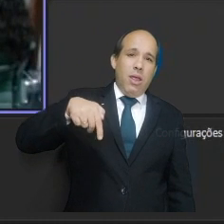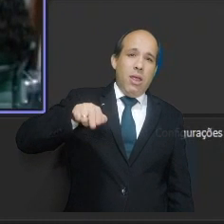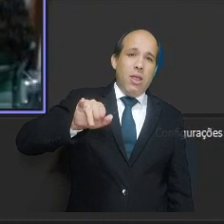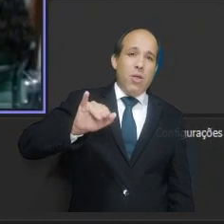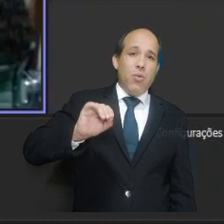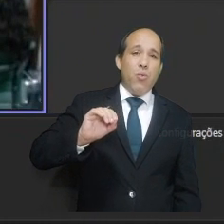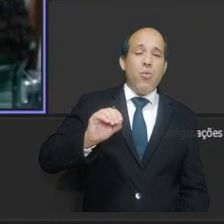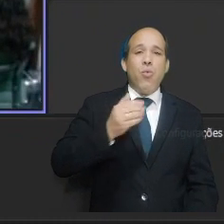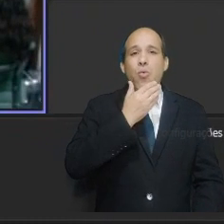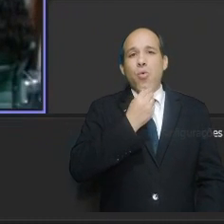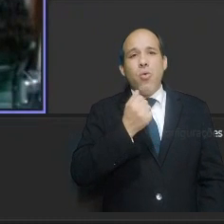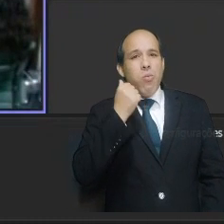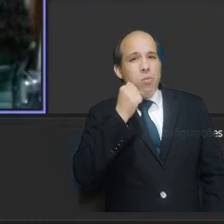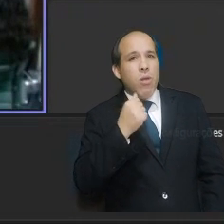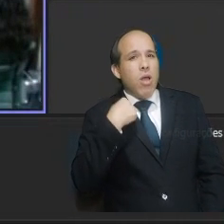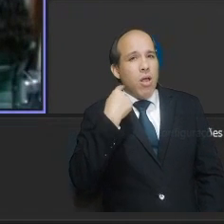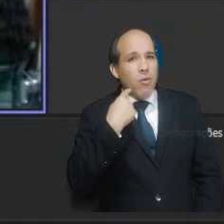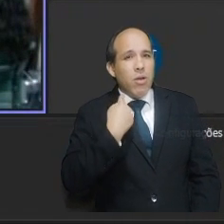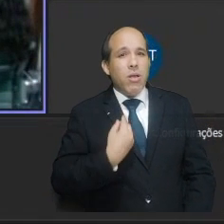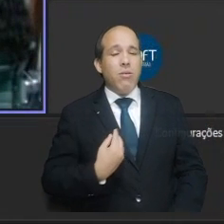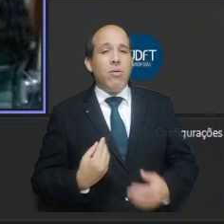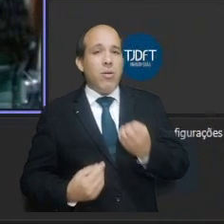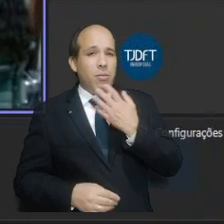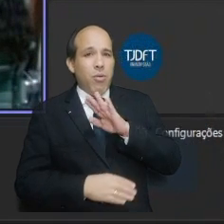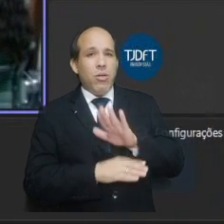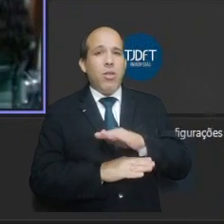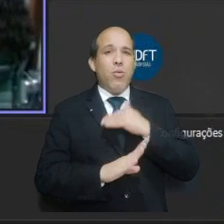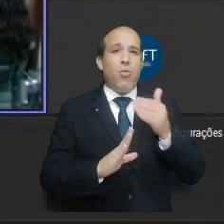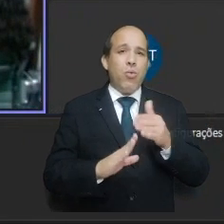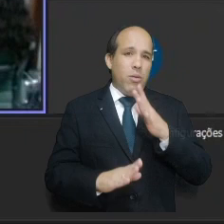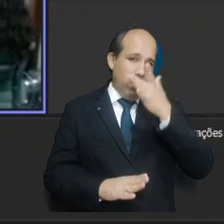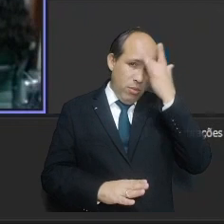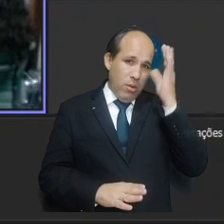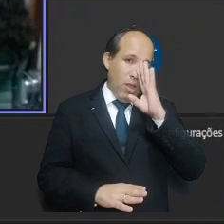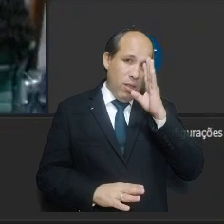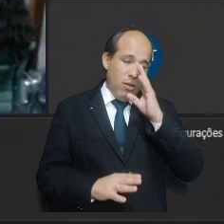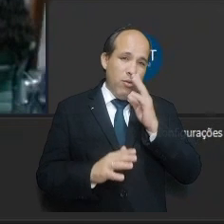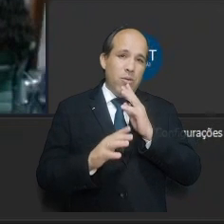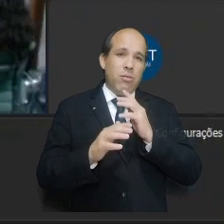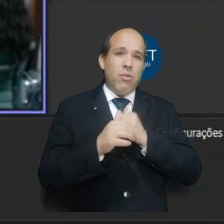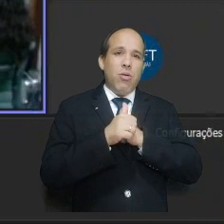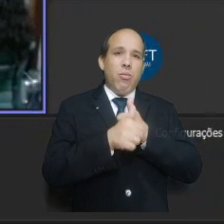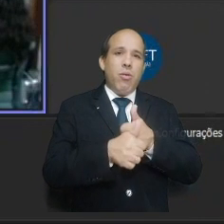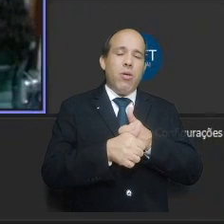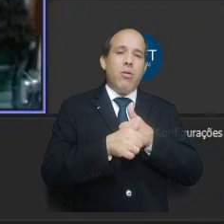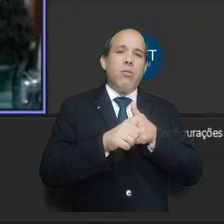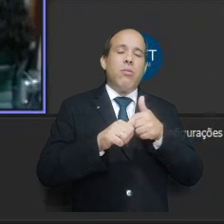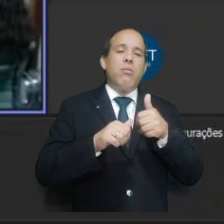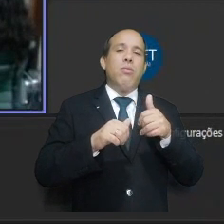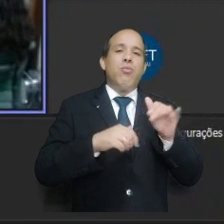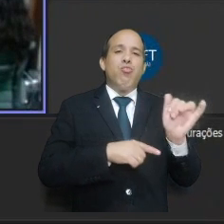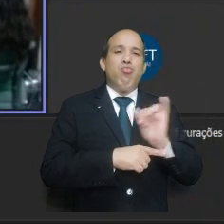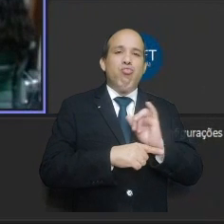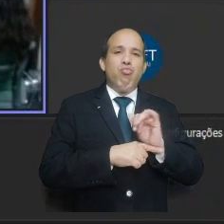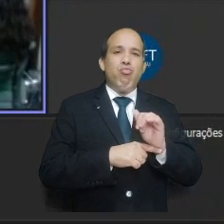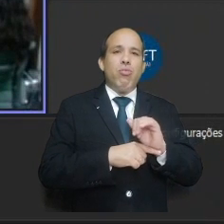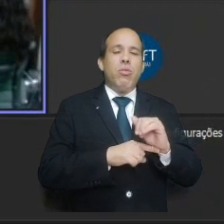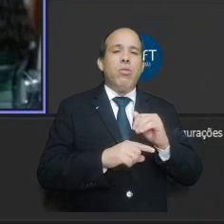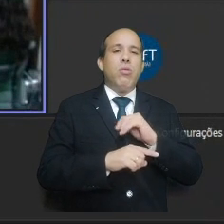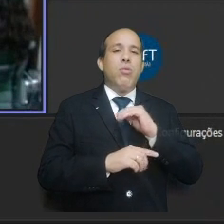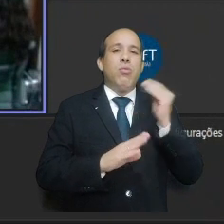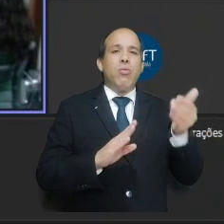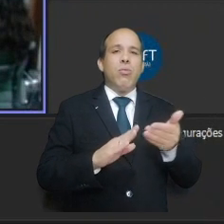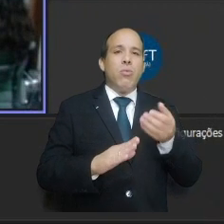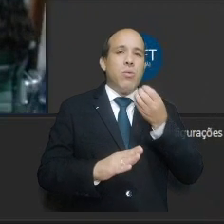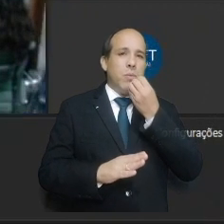senhoras e senhores advogados, boa tarde. Todos aqueles que nos acompanham também pela plataforma. Desejo a todos que tenhamos uma excelente